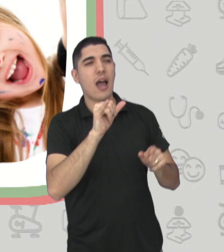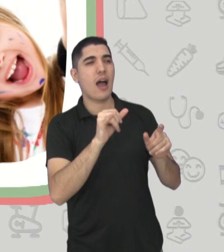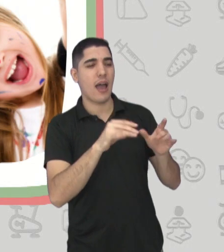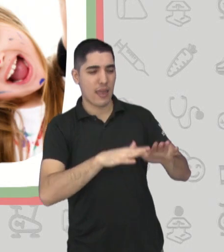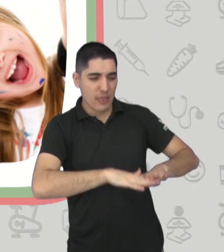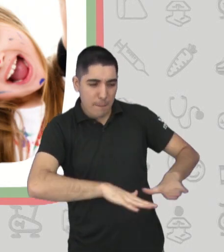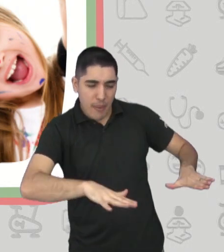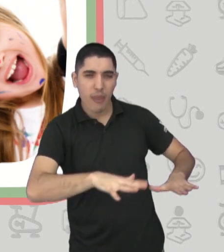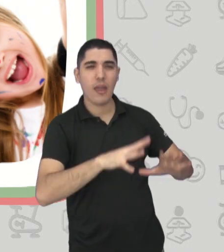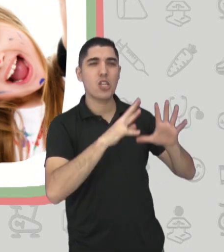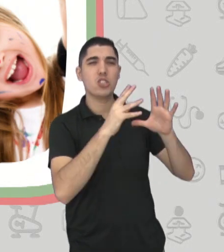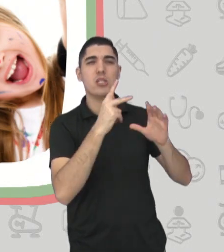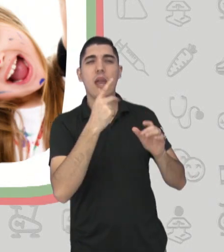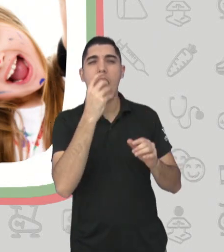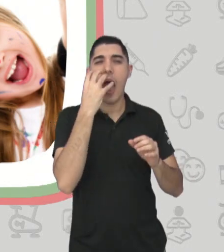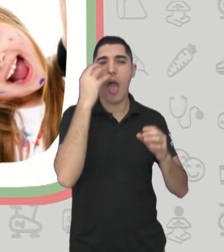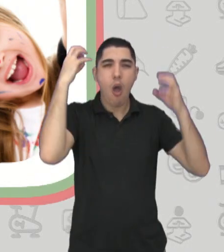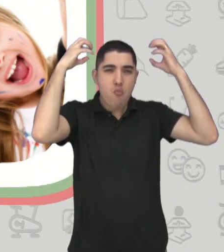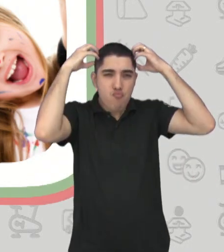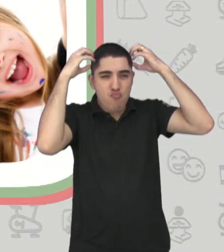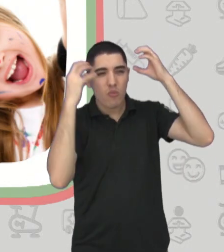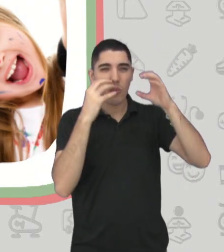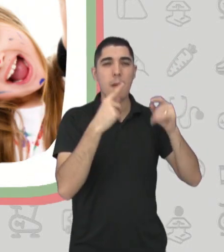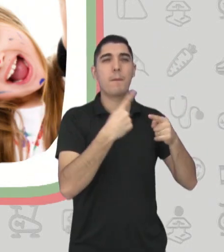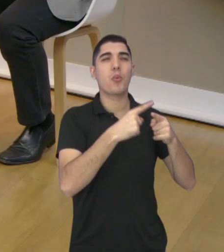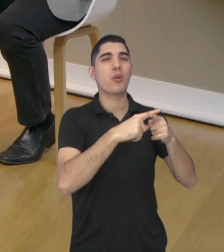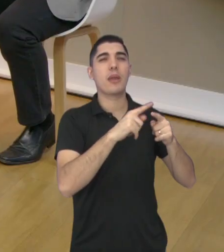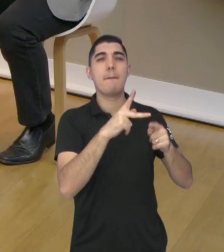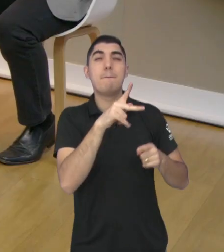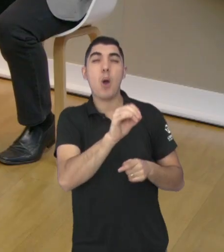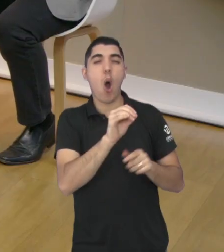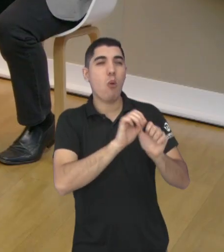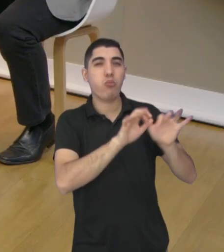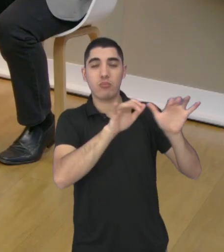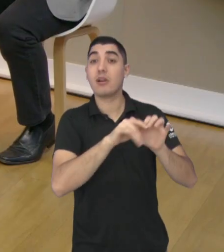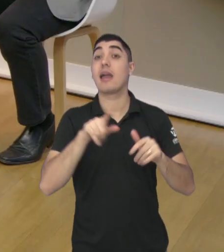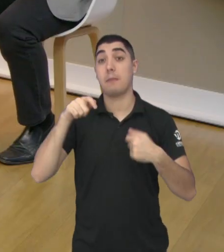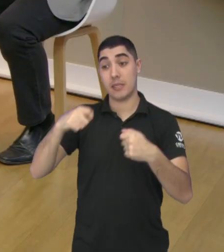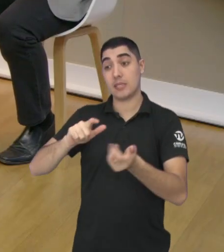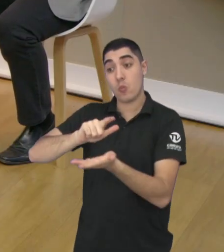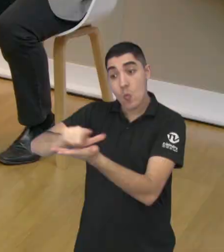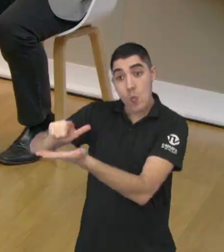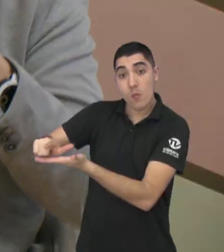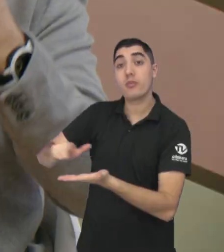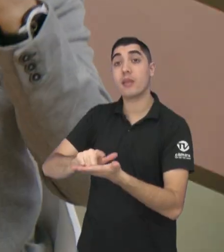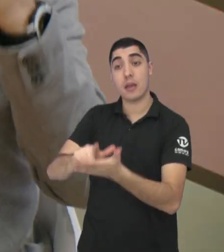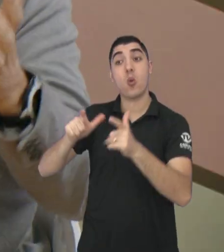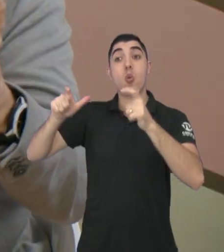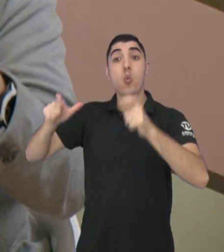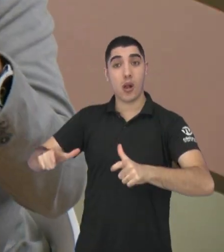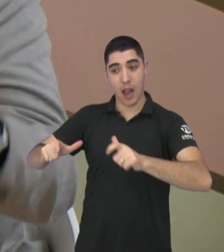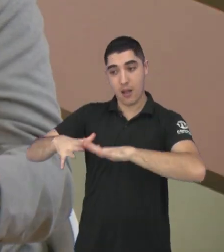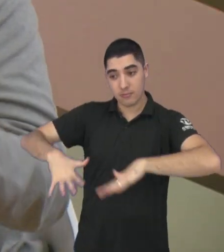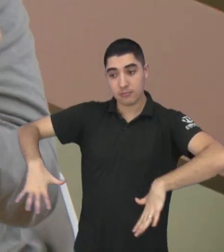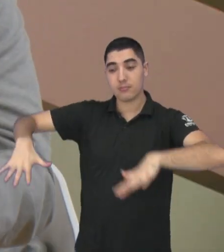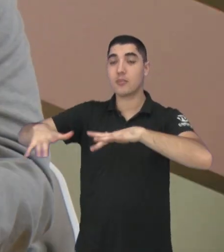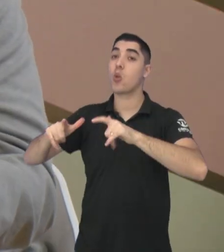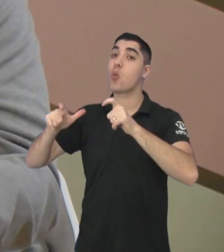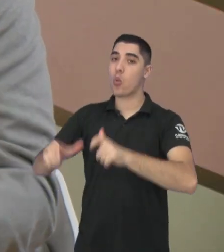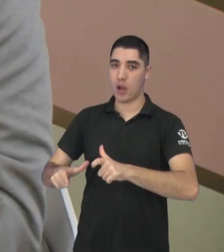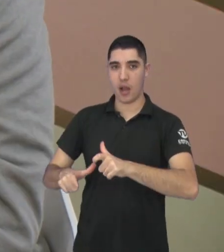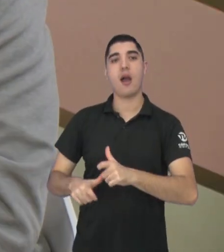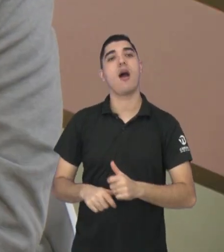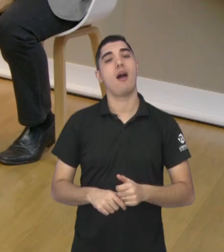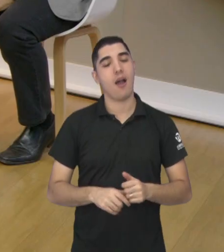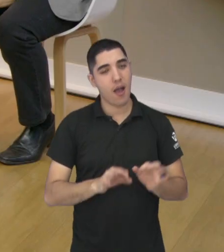ursinhos, né, tapetes, manter a higiene ali, o ambiente Uma boa higiene ambiental. limpo. Tratar a alergia não é tratar a criança, é principalmente tratar o ambiente. O